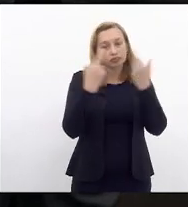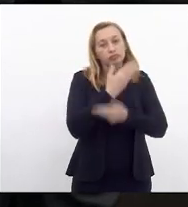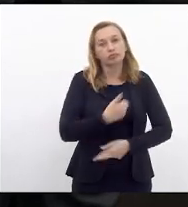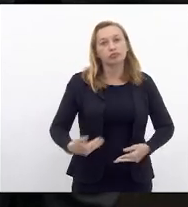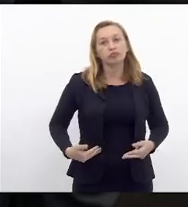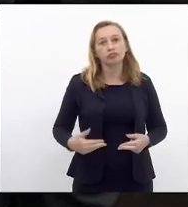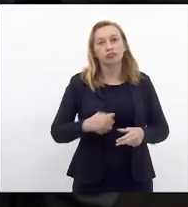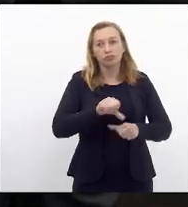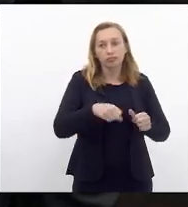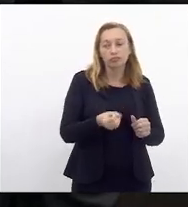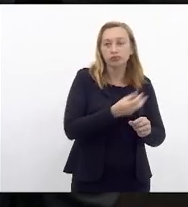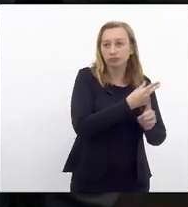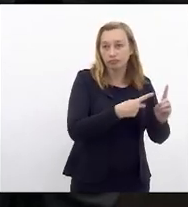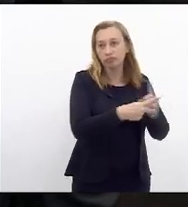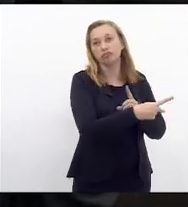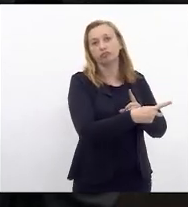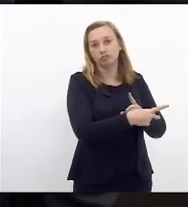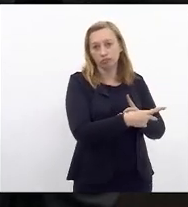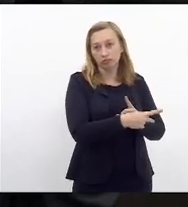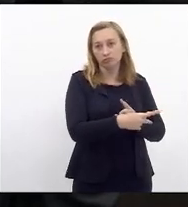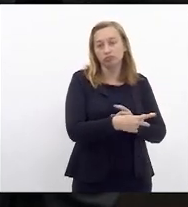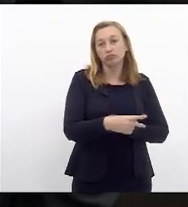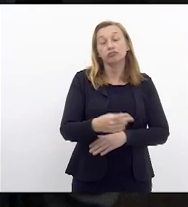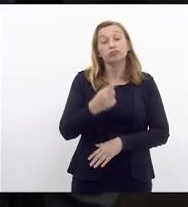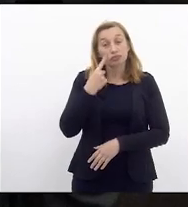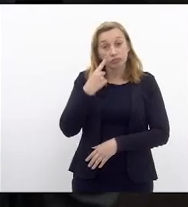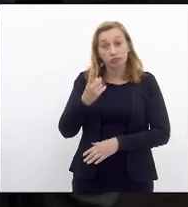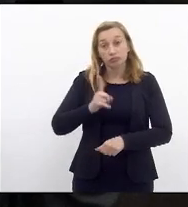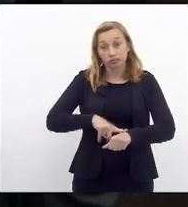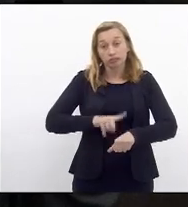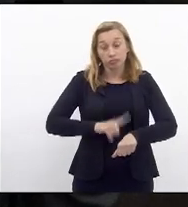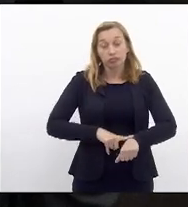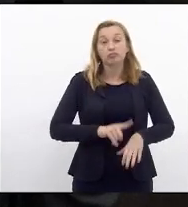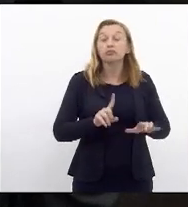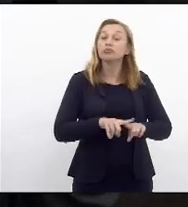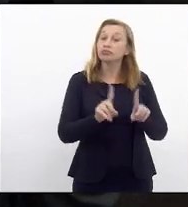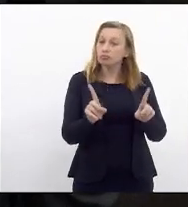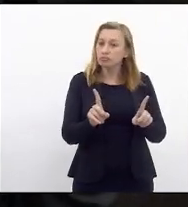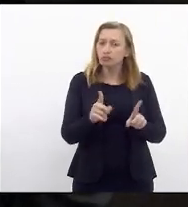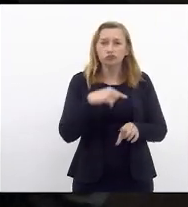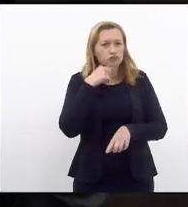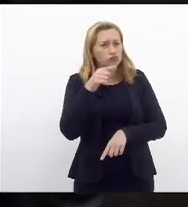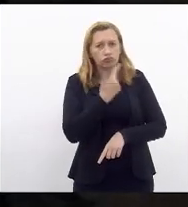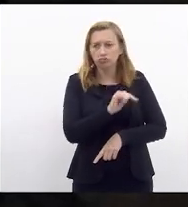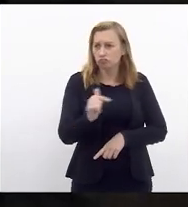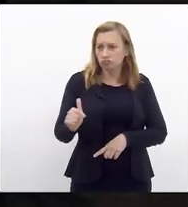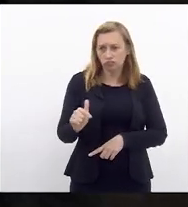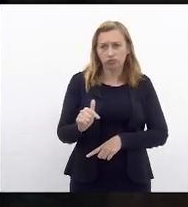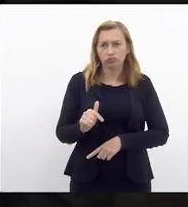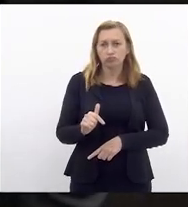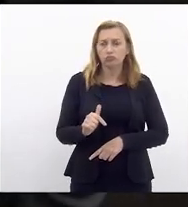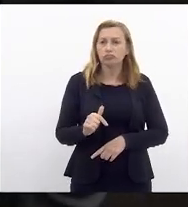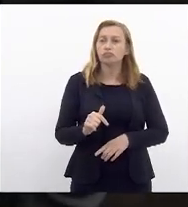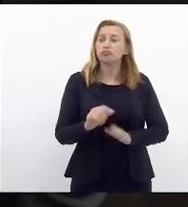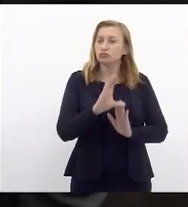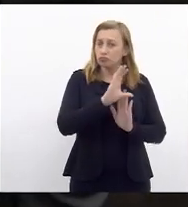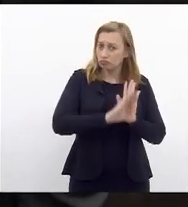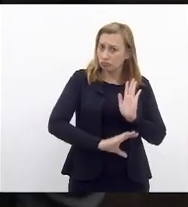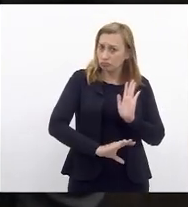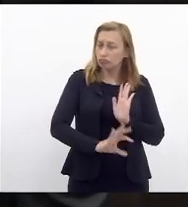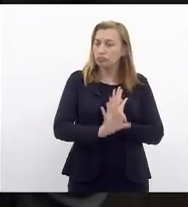reforma previdenciária que estamos encarando nesse momento. Mas não há dúvidas que o currículo